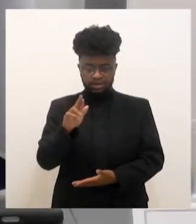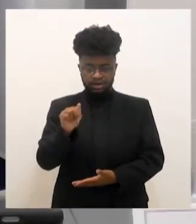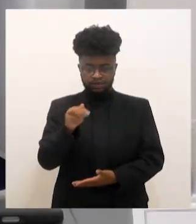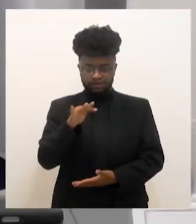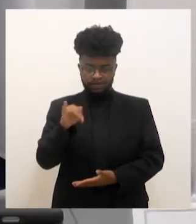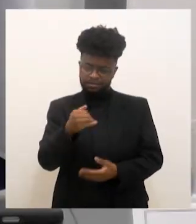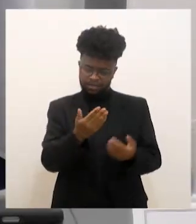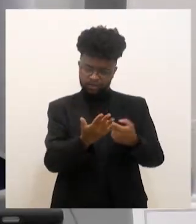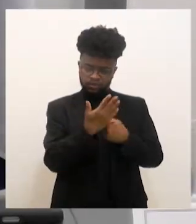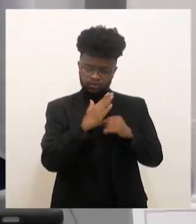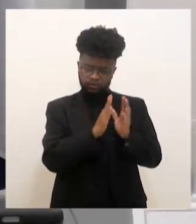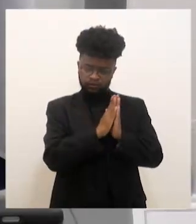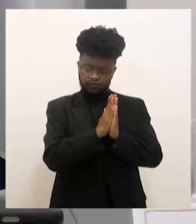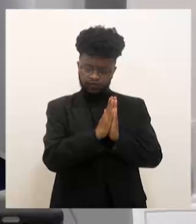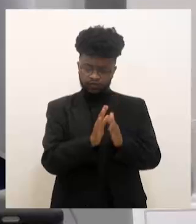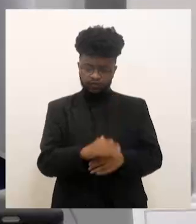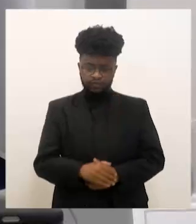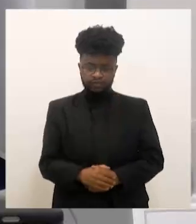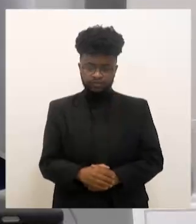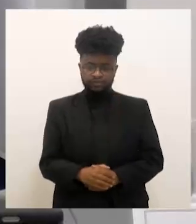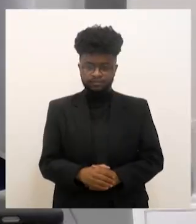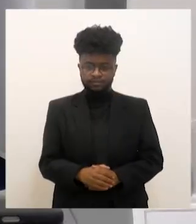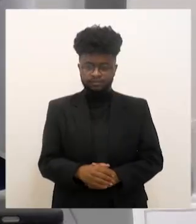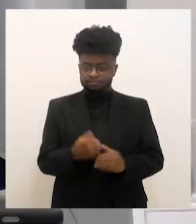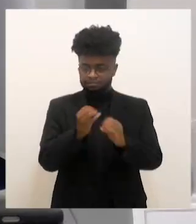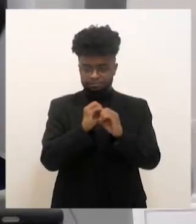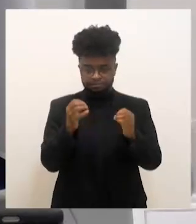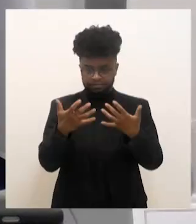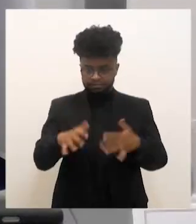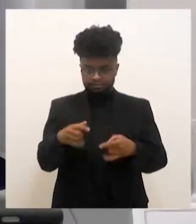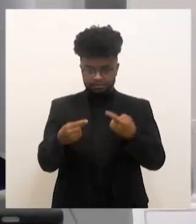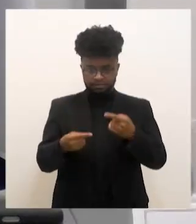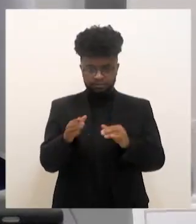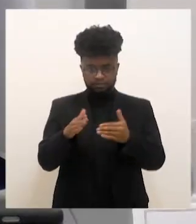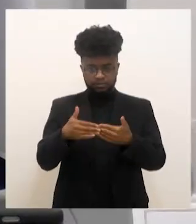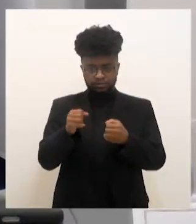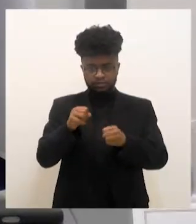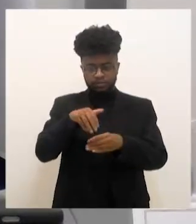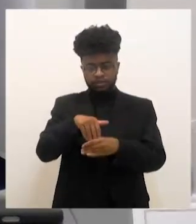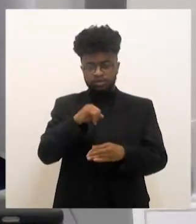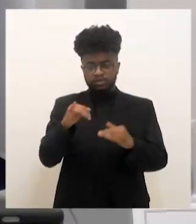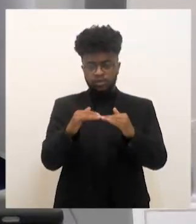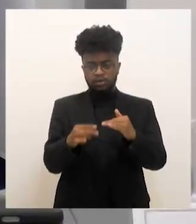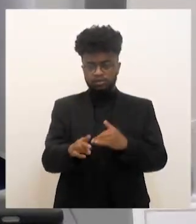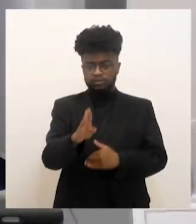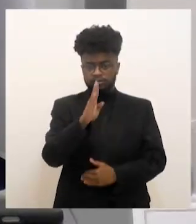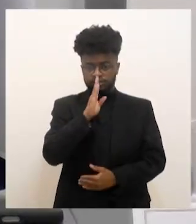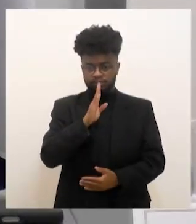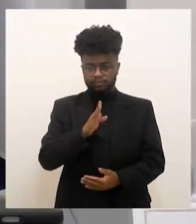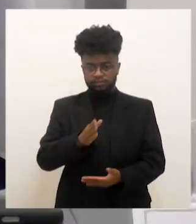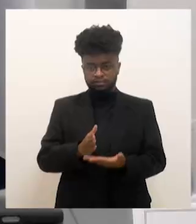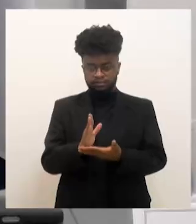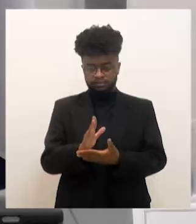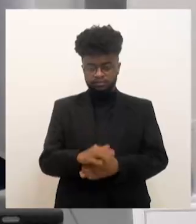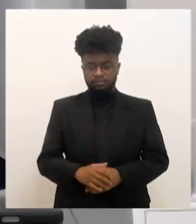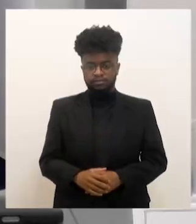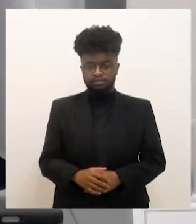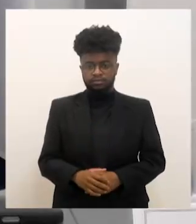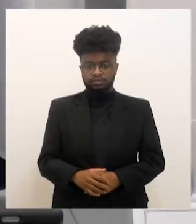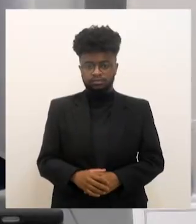Me ajuda então, nessa, vou fazer deputado, dessa forma. por favor. Não havendo quem queira discutir, encerrada a discussão e votação, os senhores que aprovam permaneçam como estão.